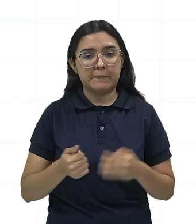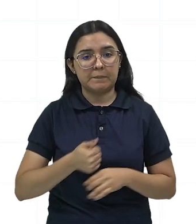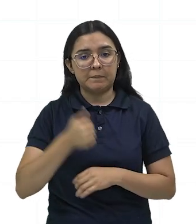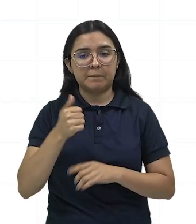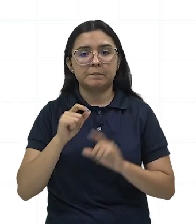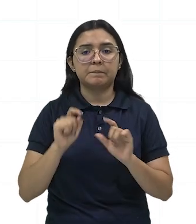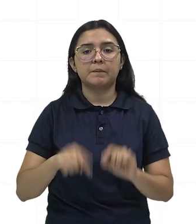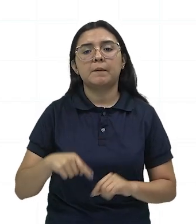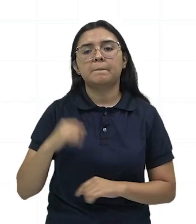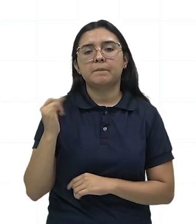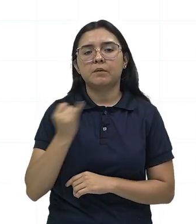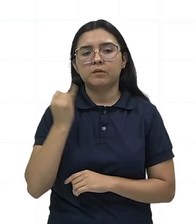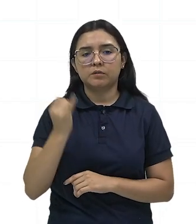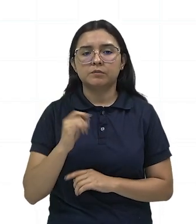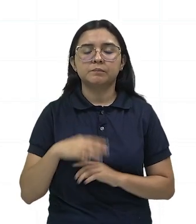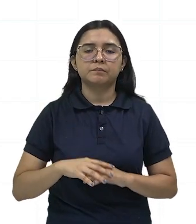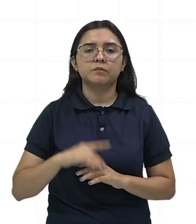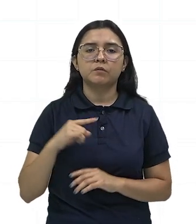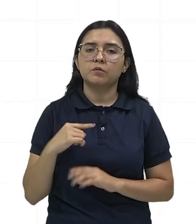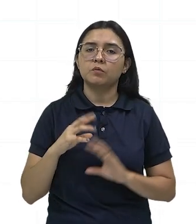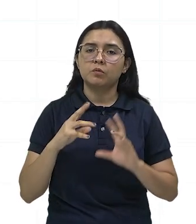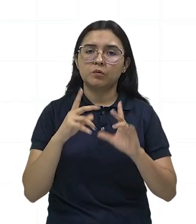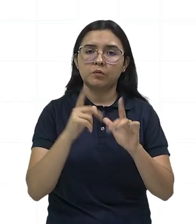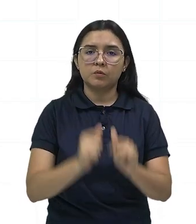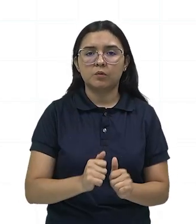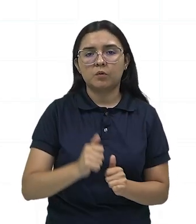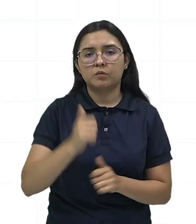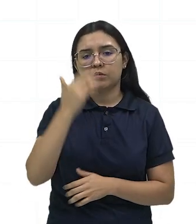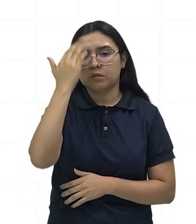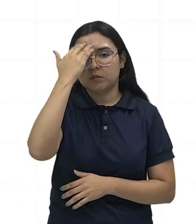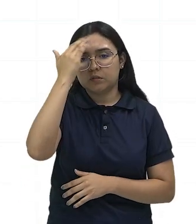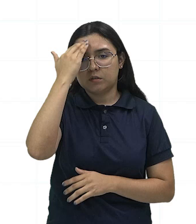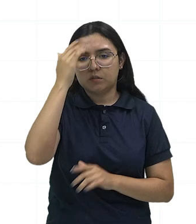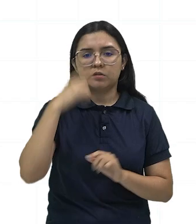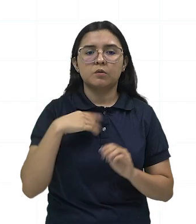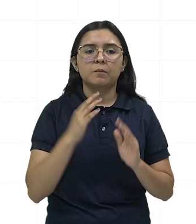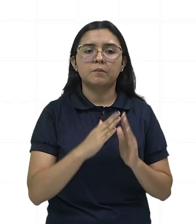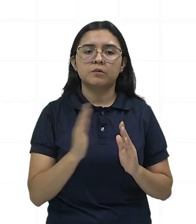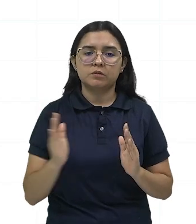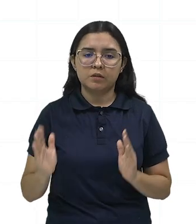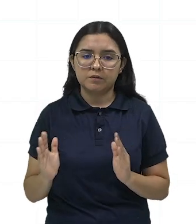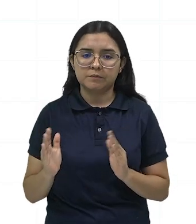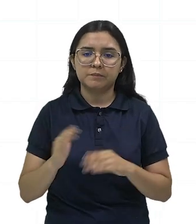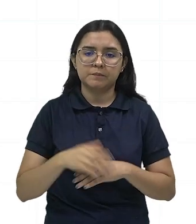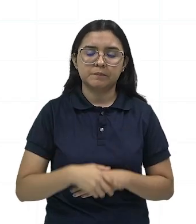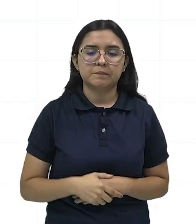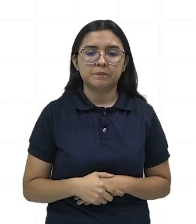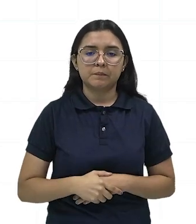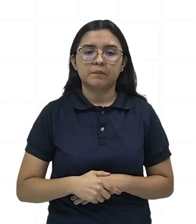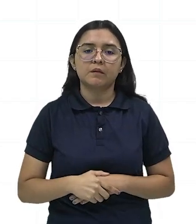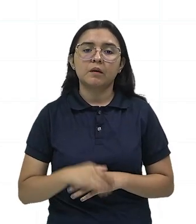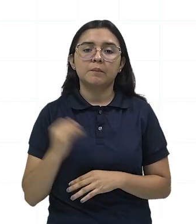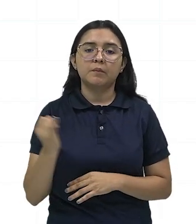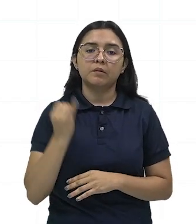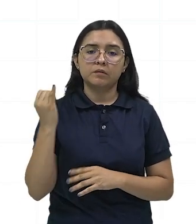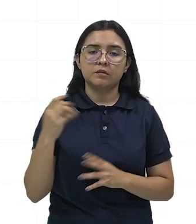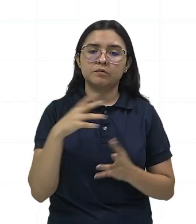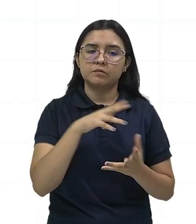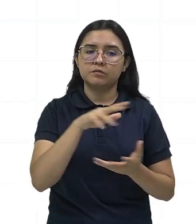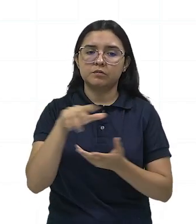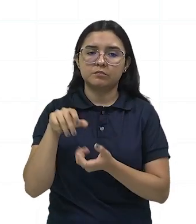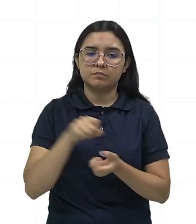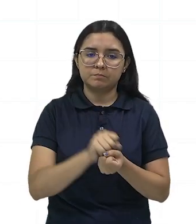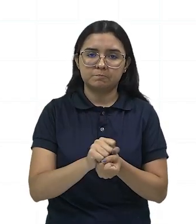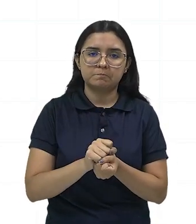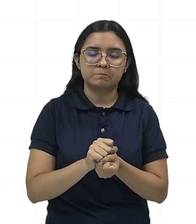Primeiramente, é fundamental que todos compreendam um processo em andamento, nosso verbo ali, a importância da